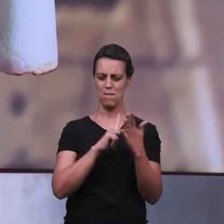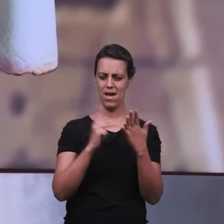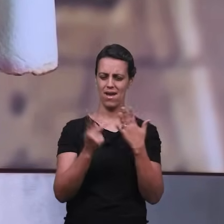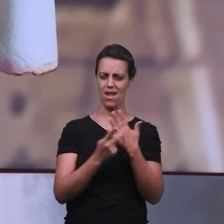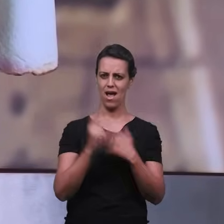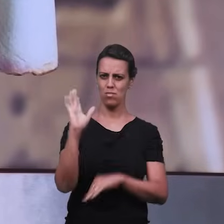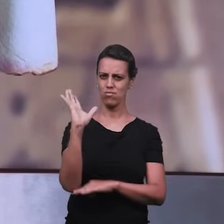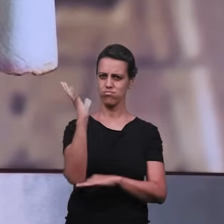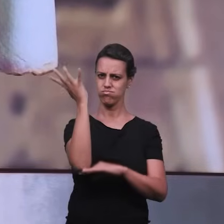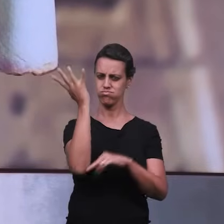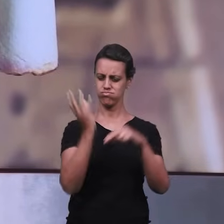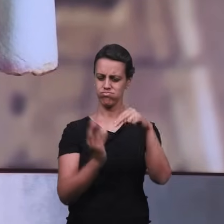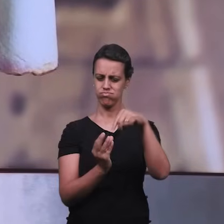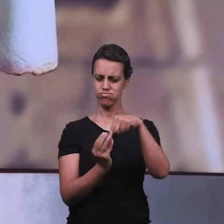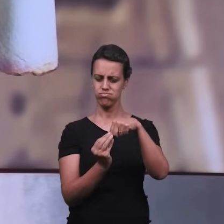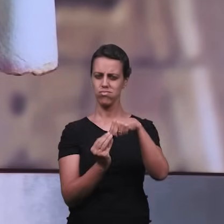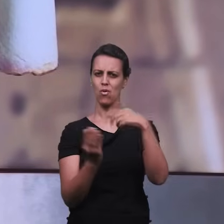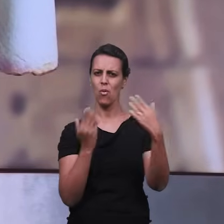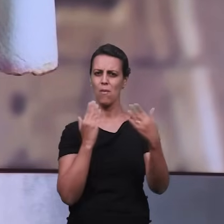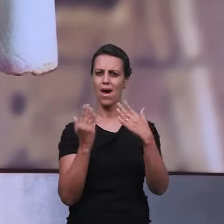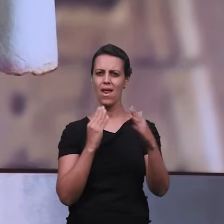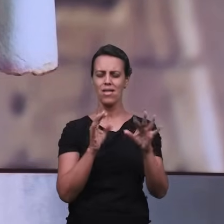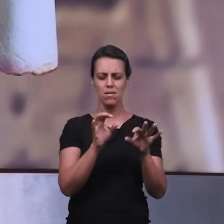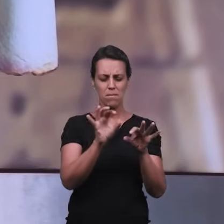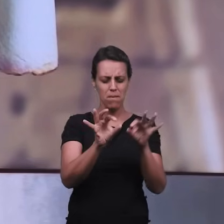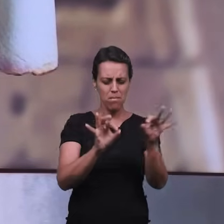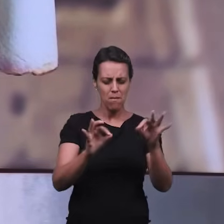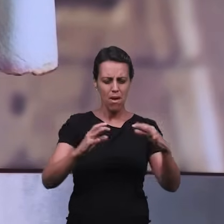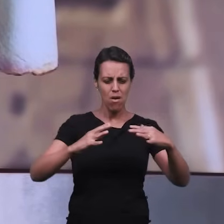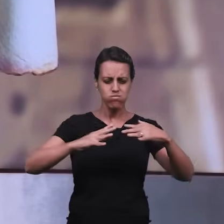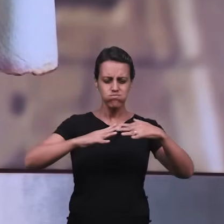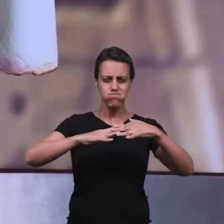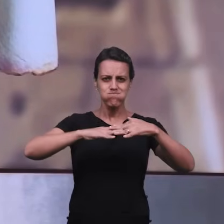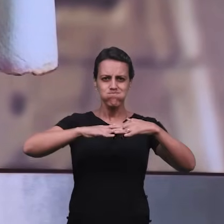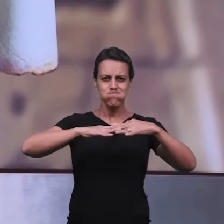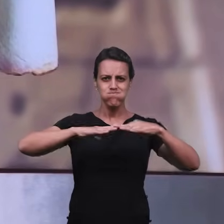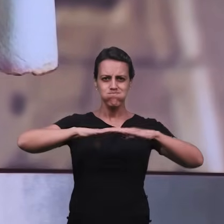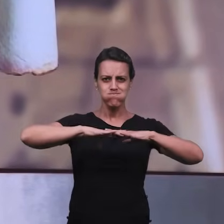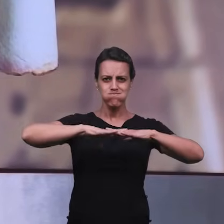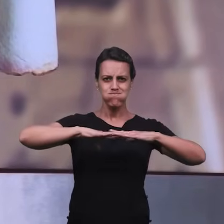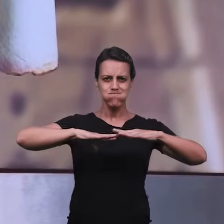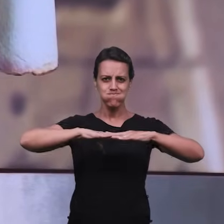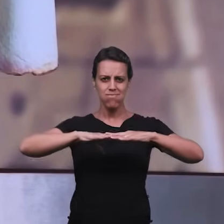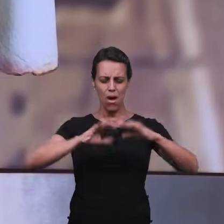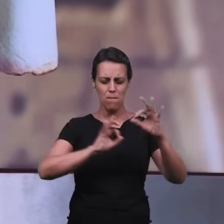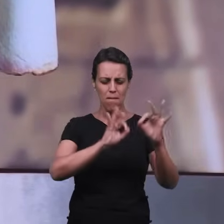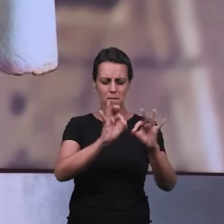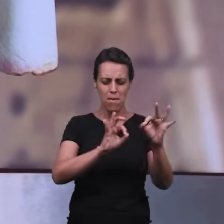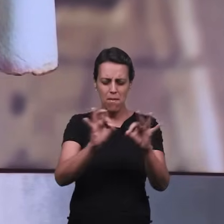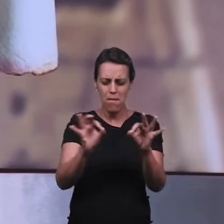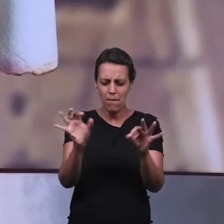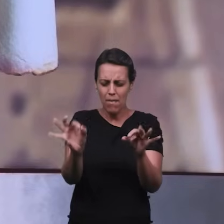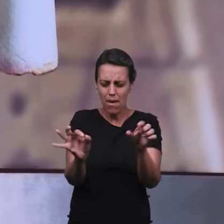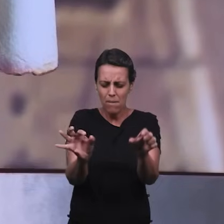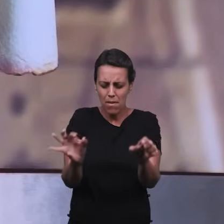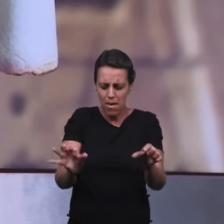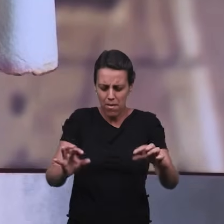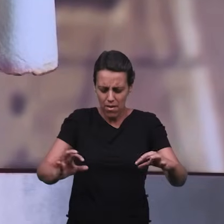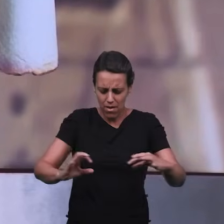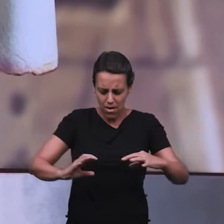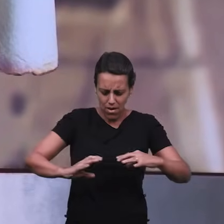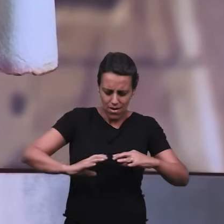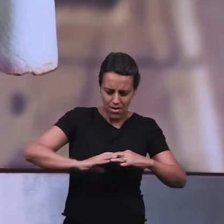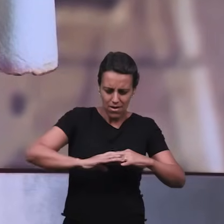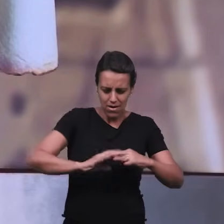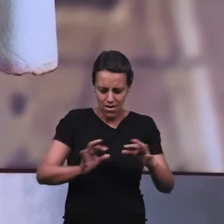figueira a um grande quebra-cabeça, cujas peças foram colocadas uma a uma ao